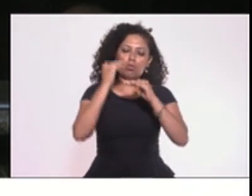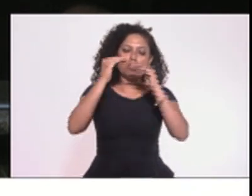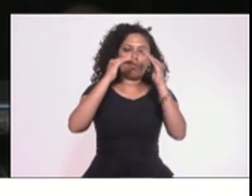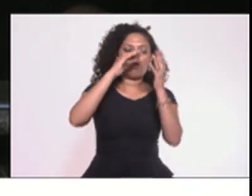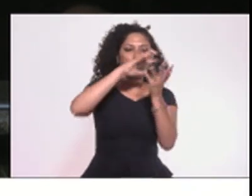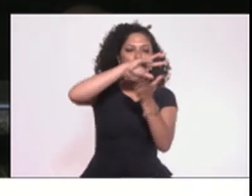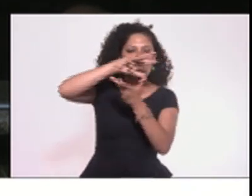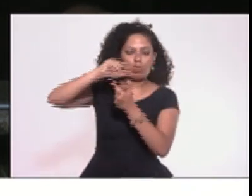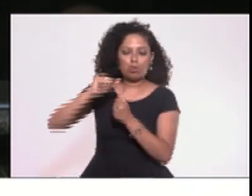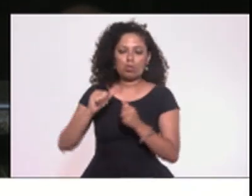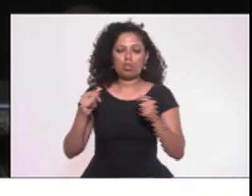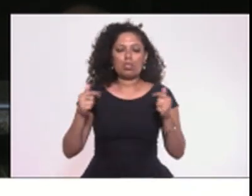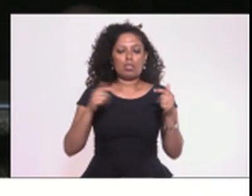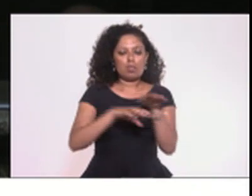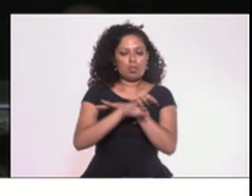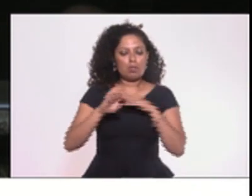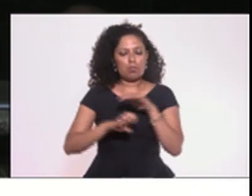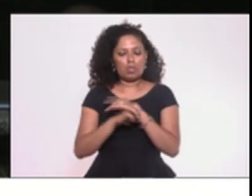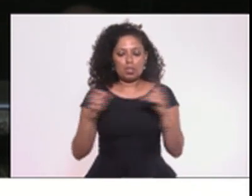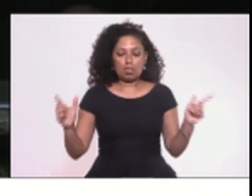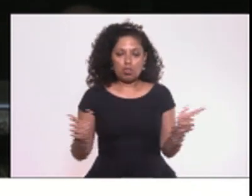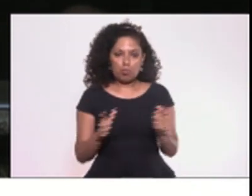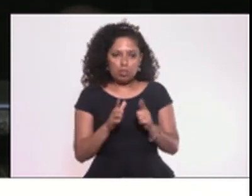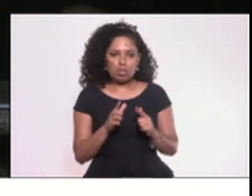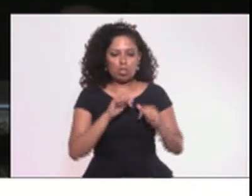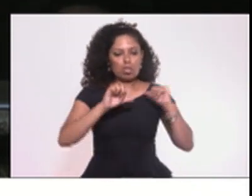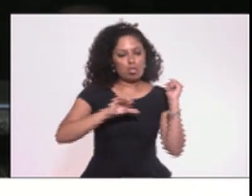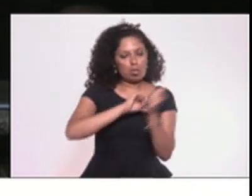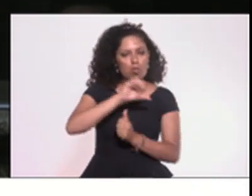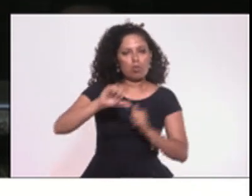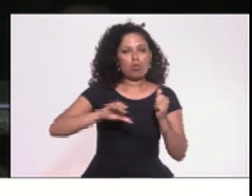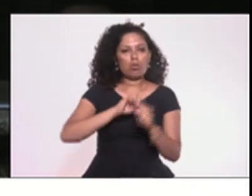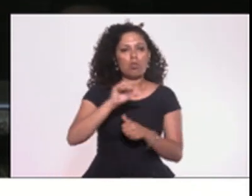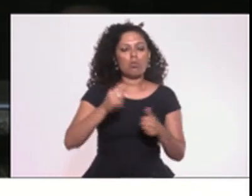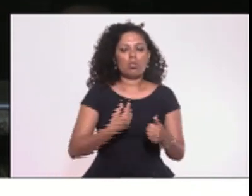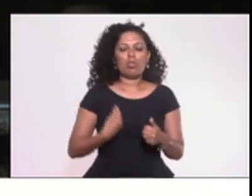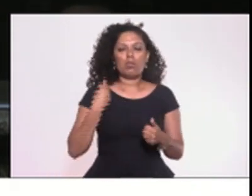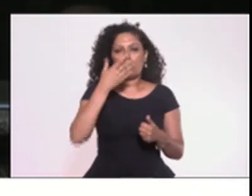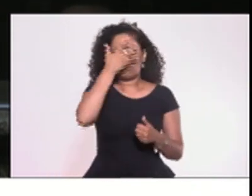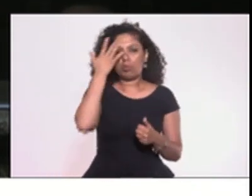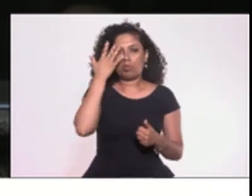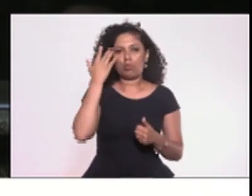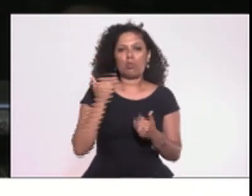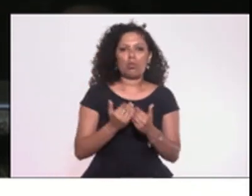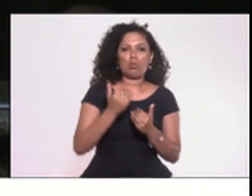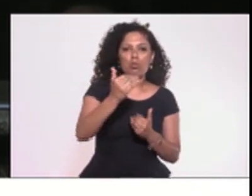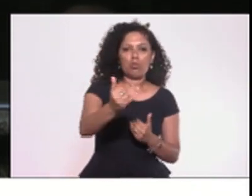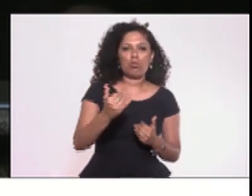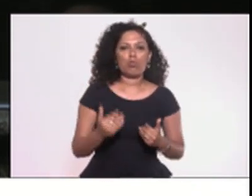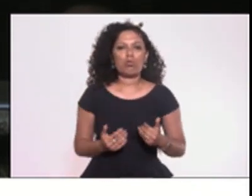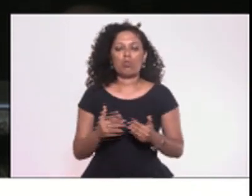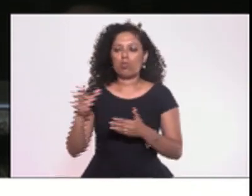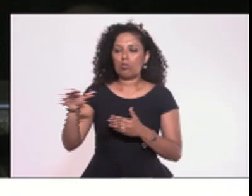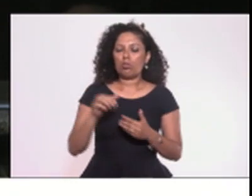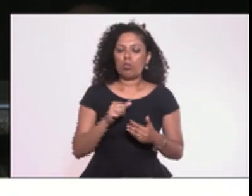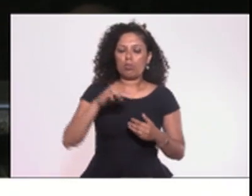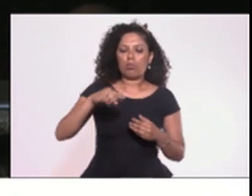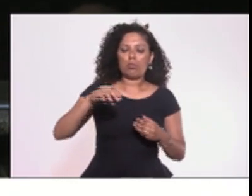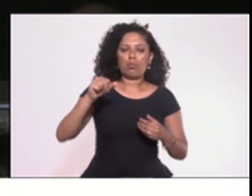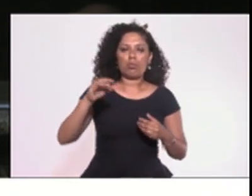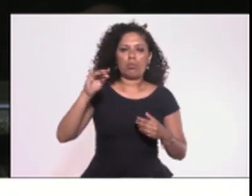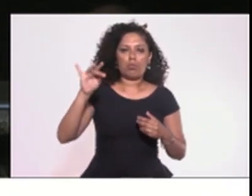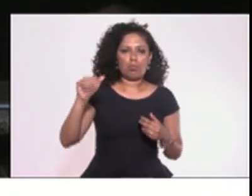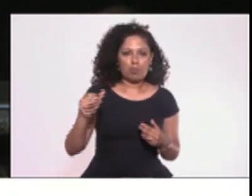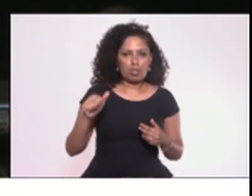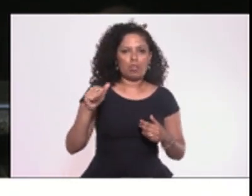dos pequenos negócios, dos empreendimentos que mudam realidades. Dando seguimento ao evento, eu convido Marília Santana, da Coordenação